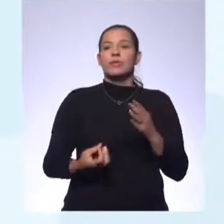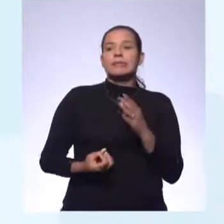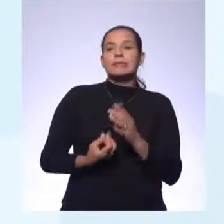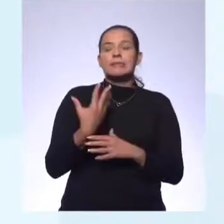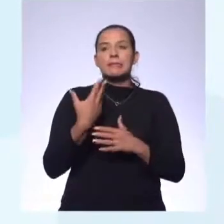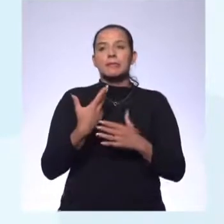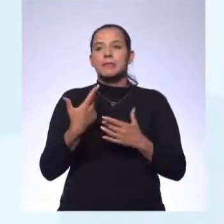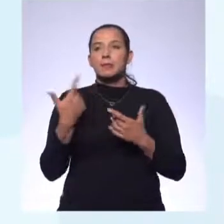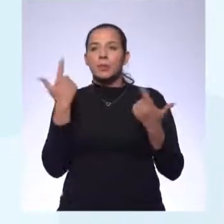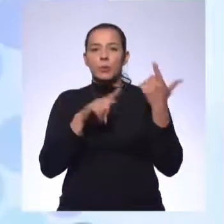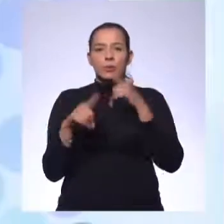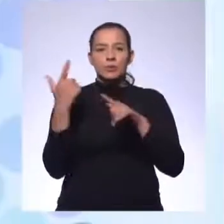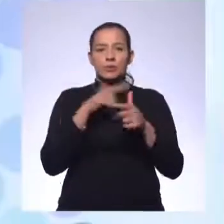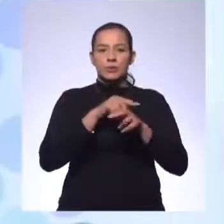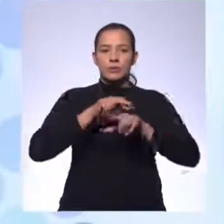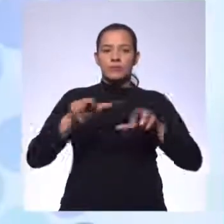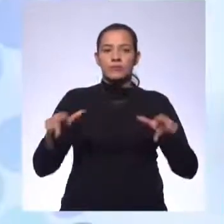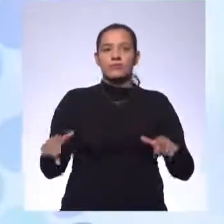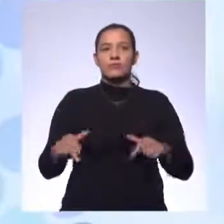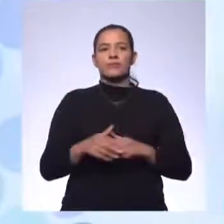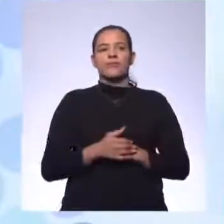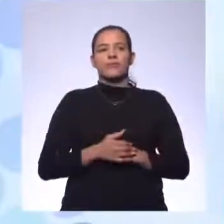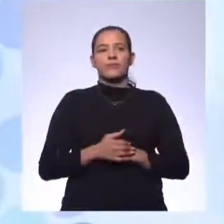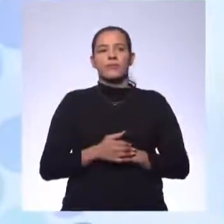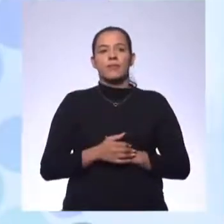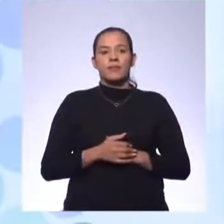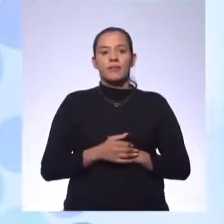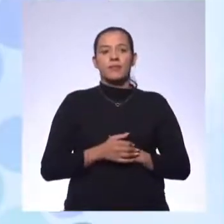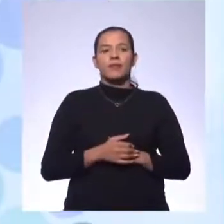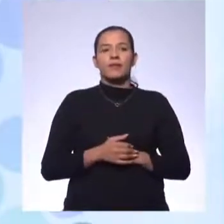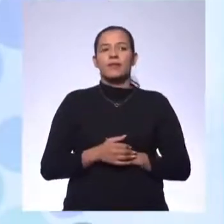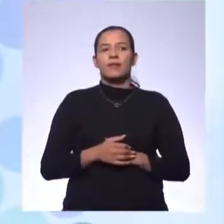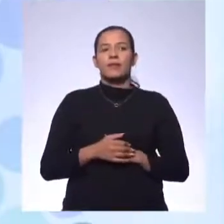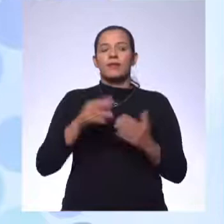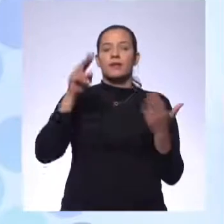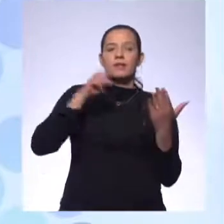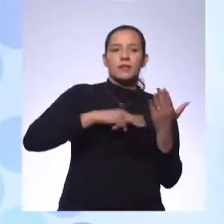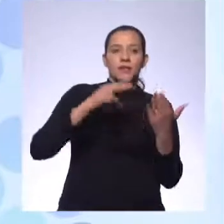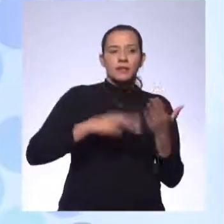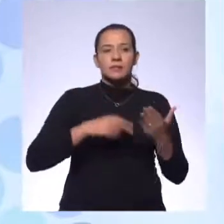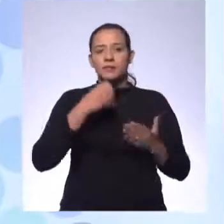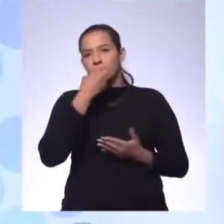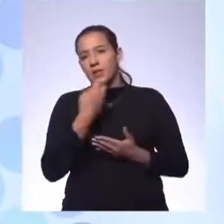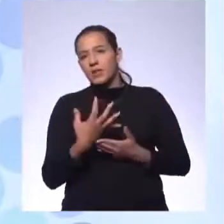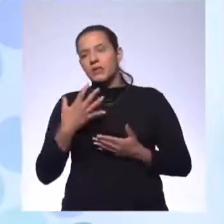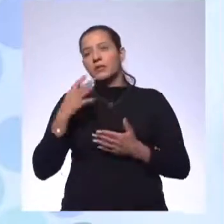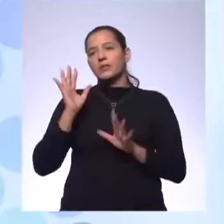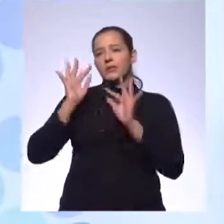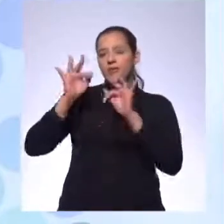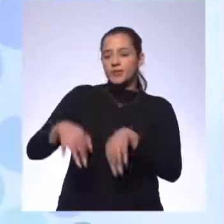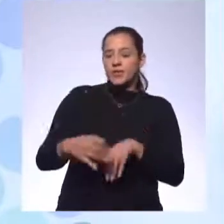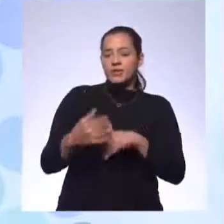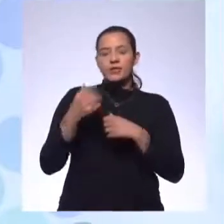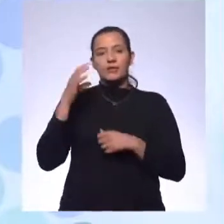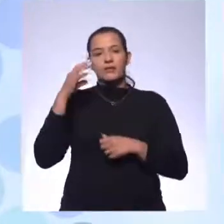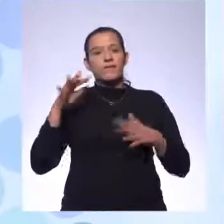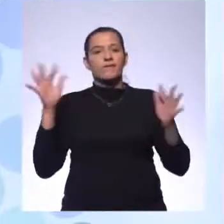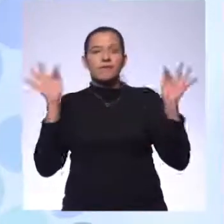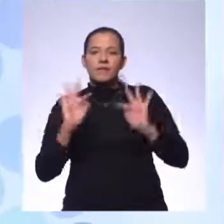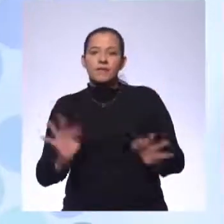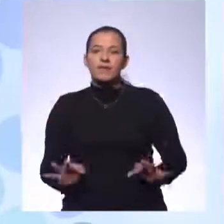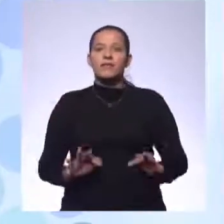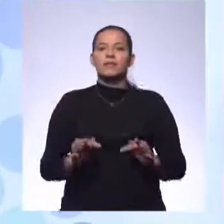possibilidades. Então, pode voltar para mim agora, por favor, de novo. Isso. O fato de que livros do bem, livros que terminam com finais felizes, né, livros que eram indicados